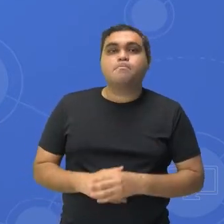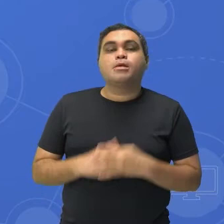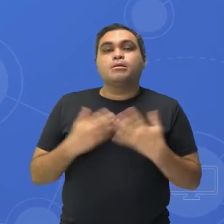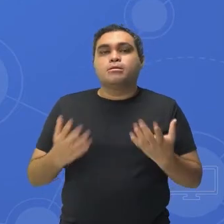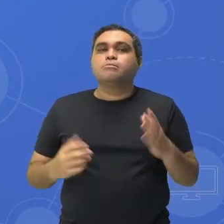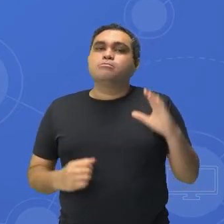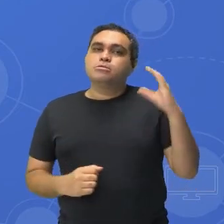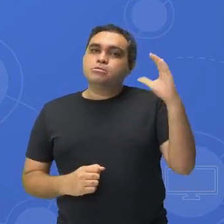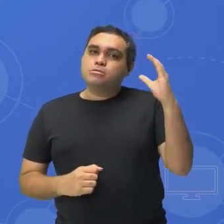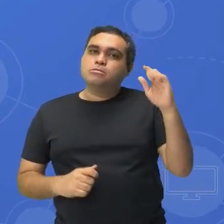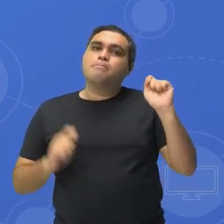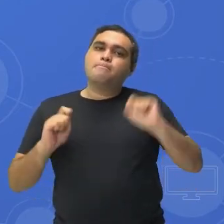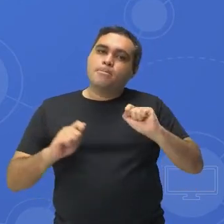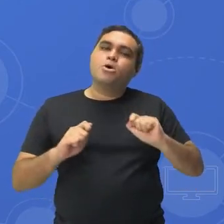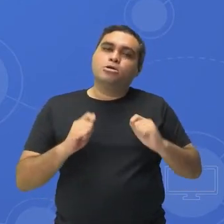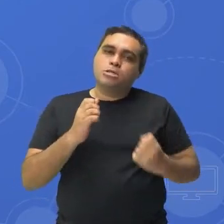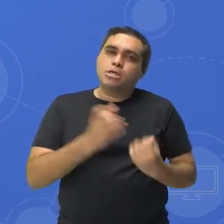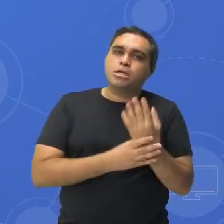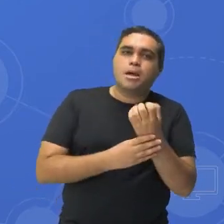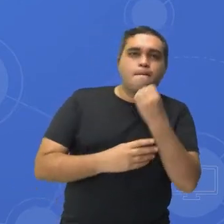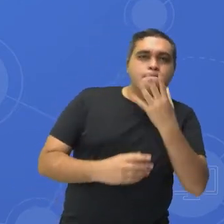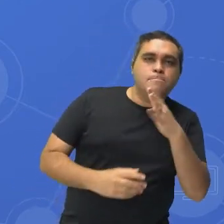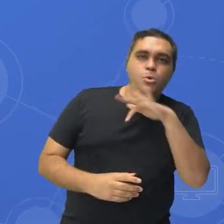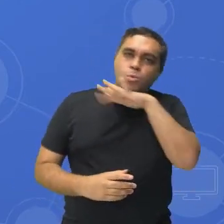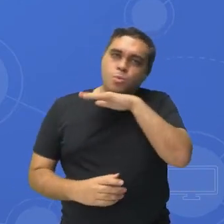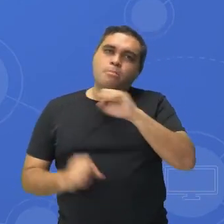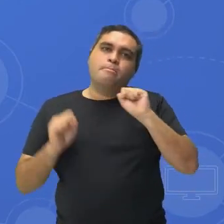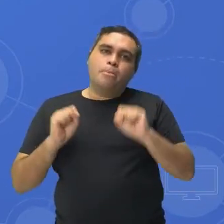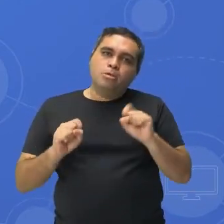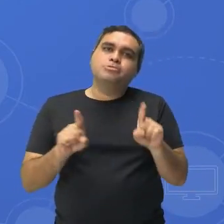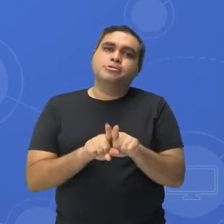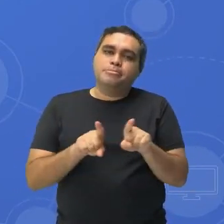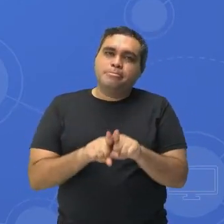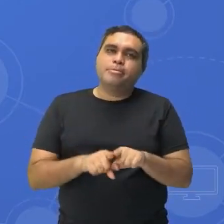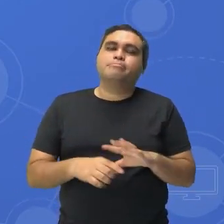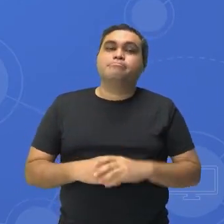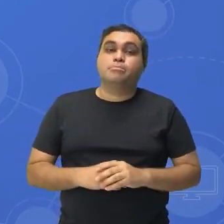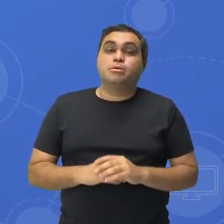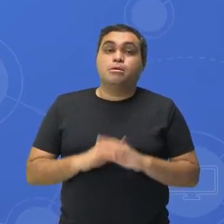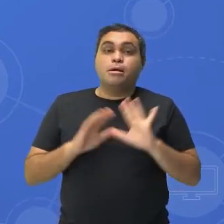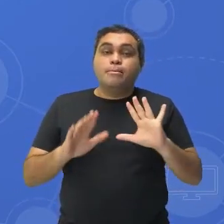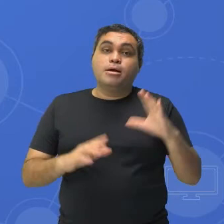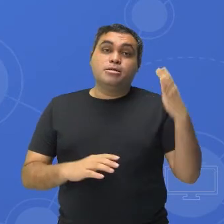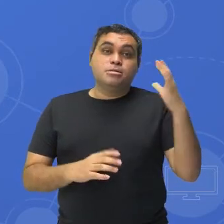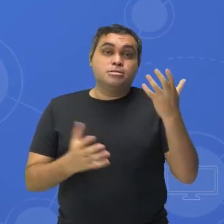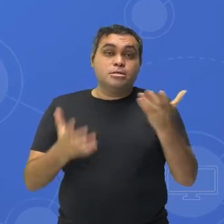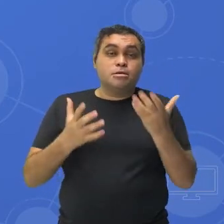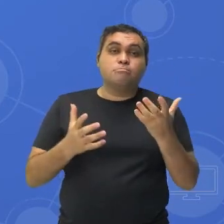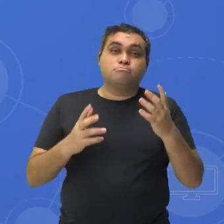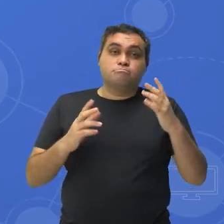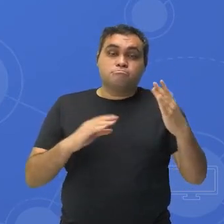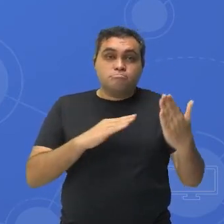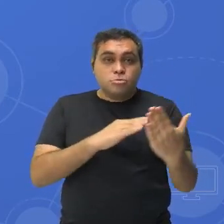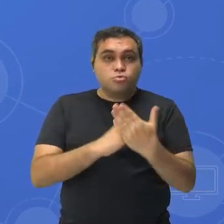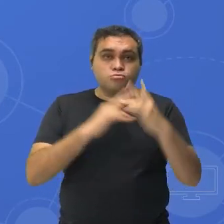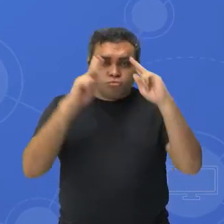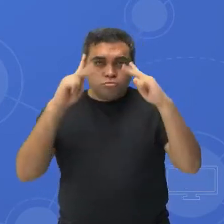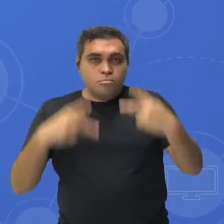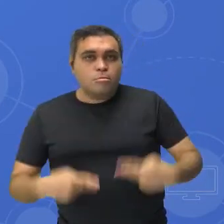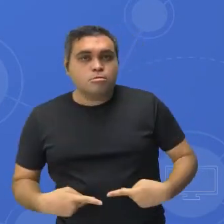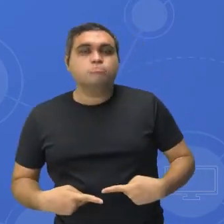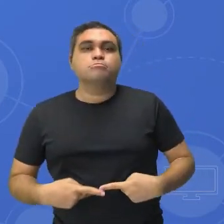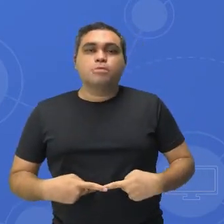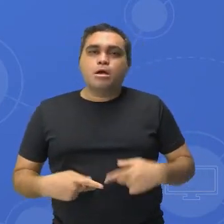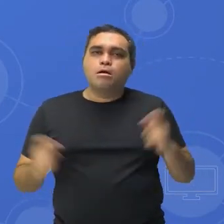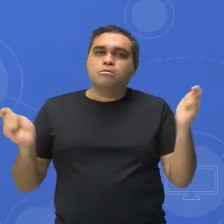que vai, né, nos ajudar? Para que nós sejamos mais humanos. Para que nós sejamos mais, né, aptos para